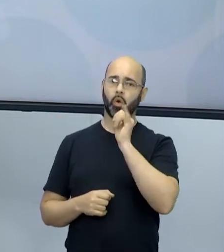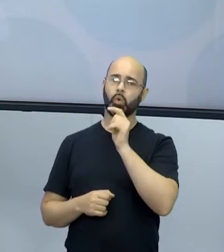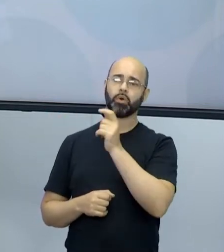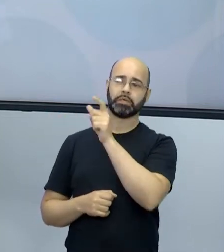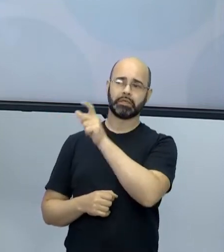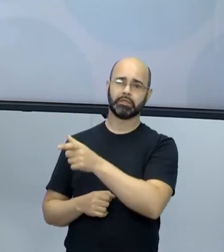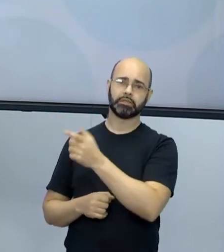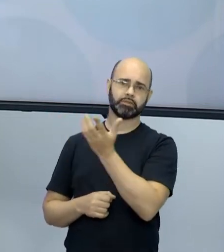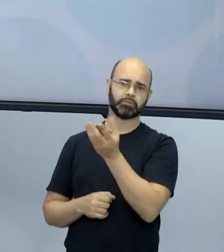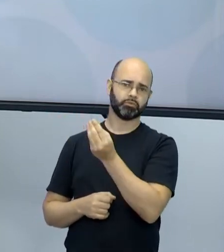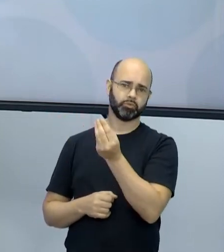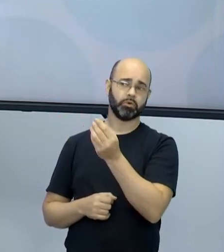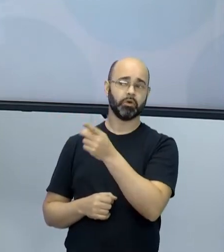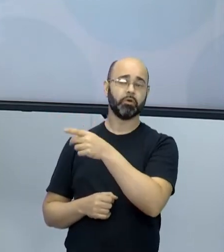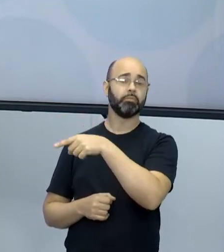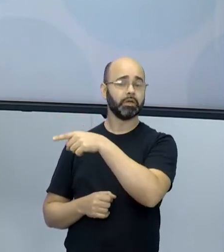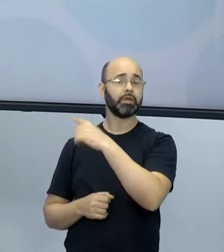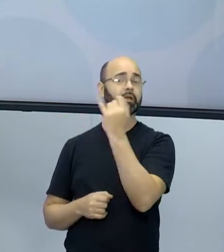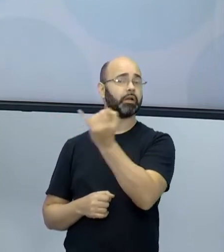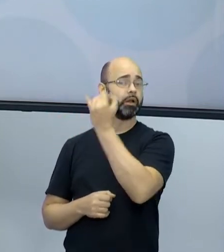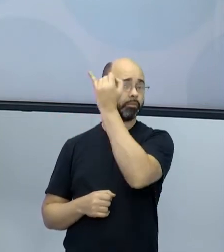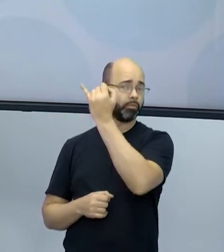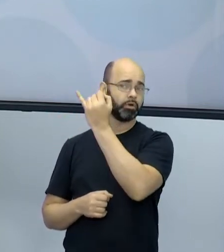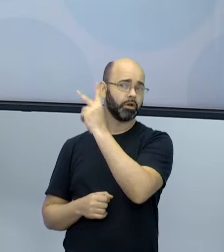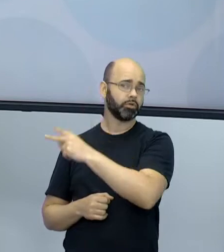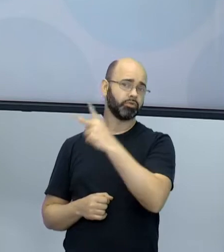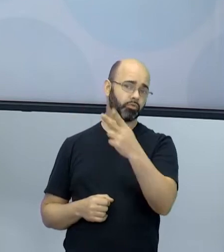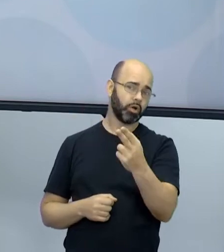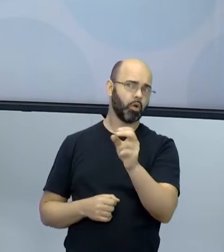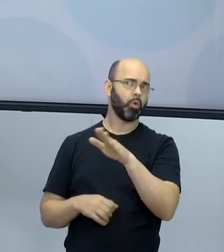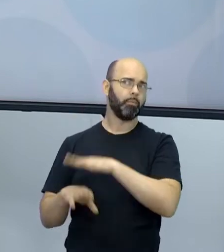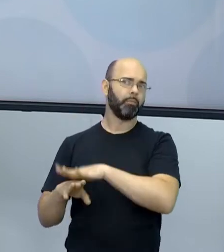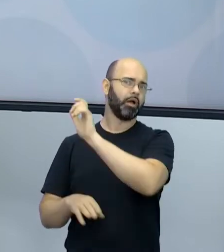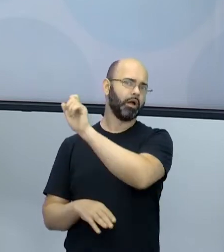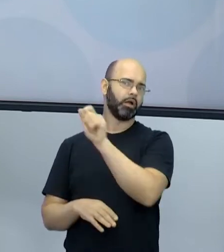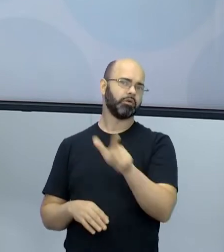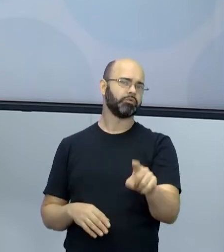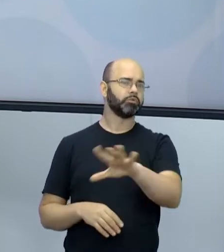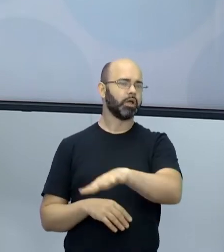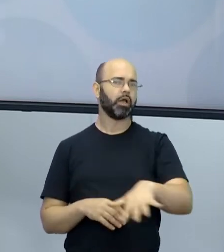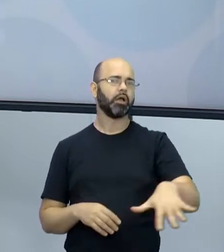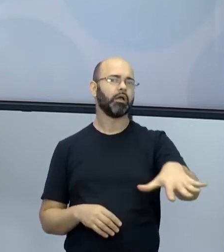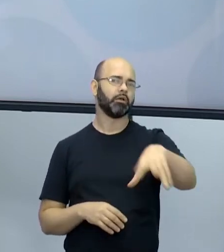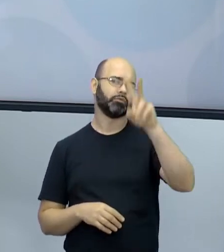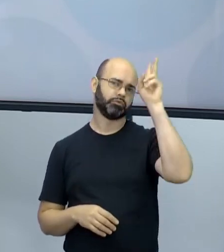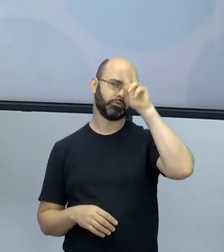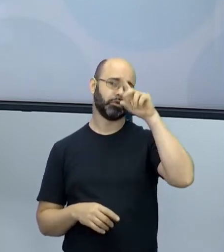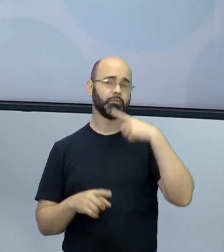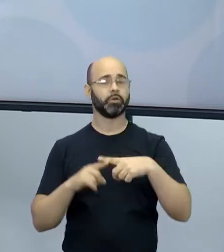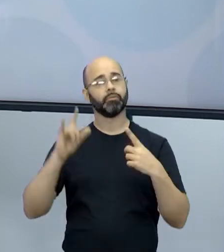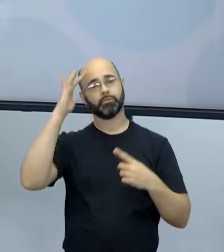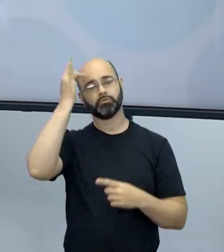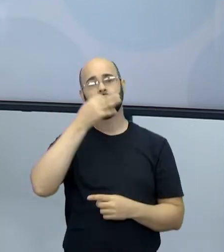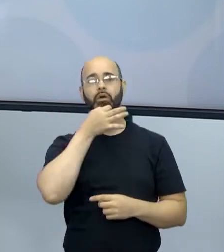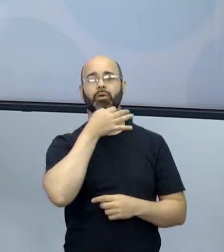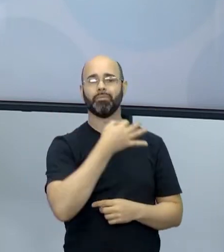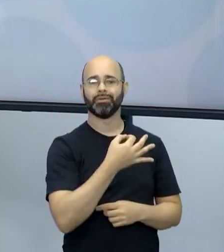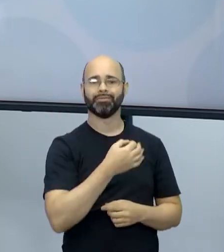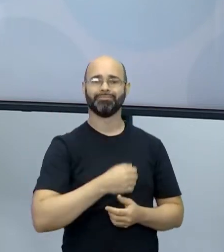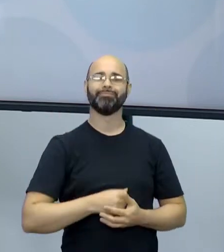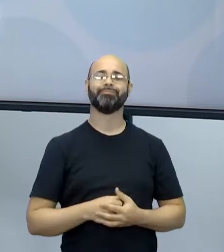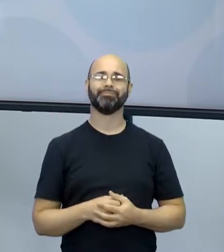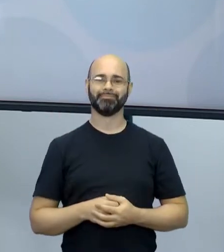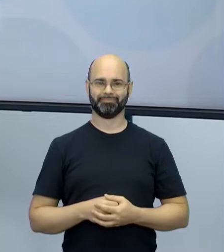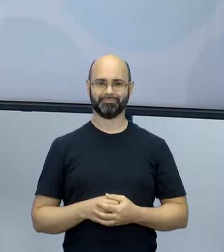mais importante do que a própria história, porque a história é o ponto de vista de alguém. Então, aí